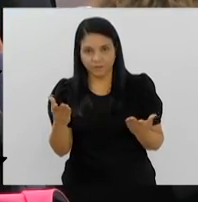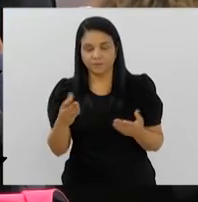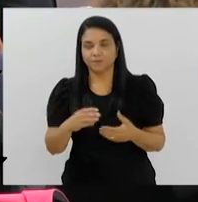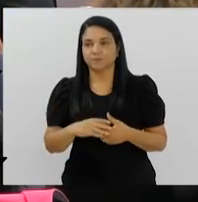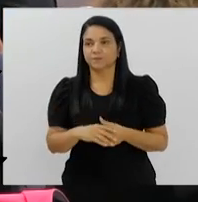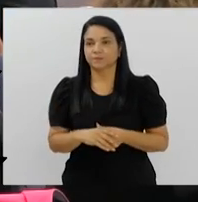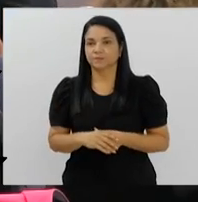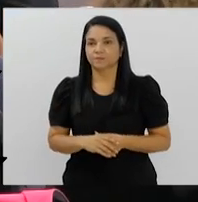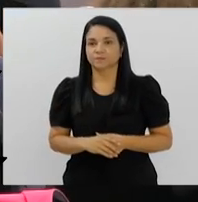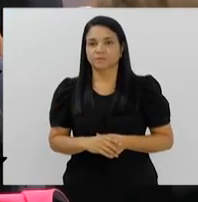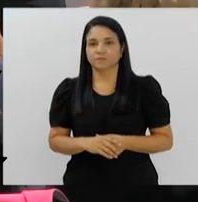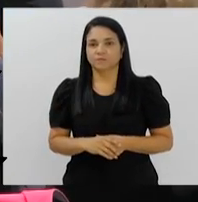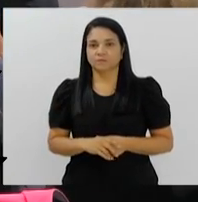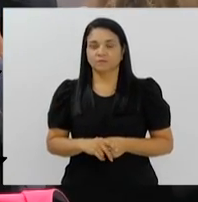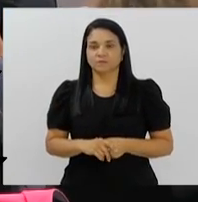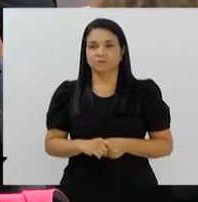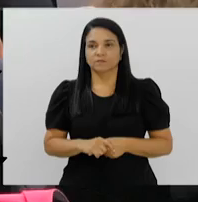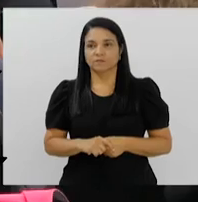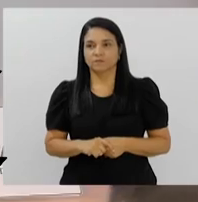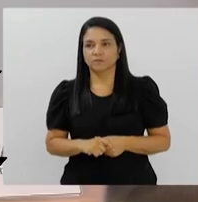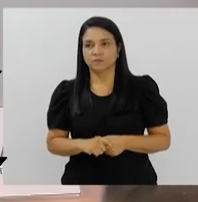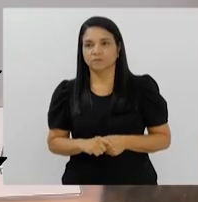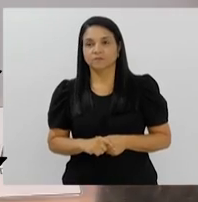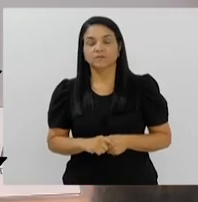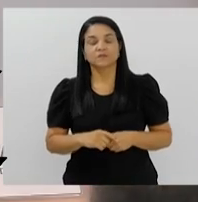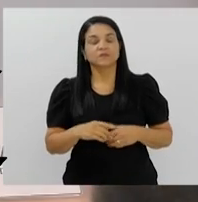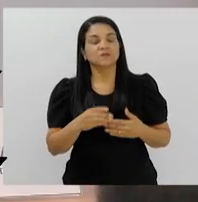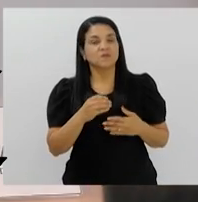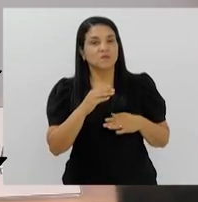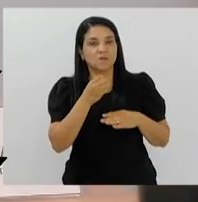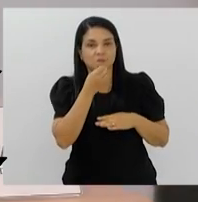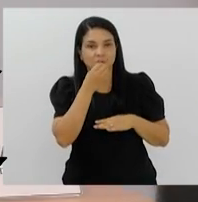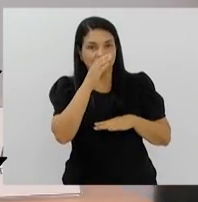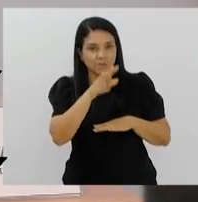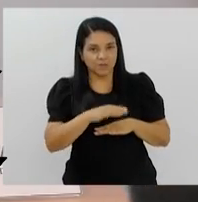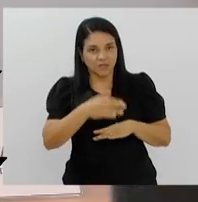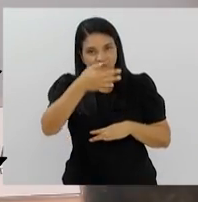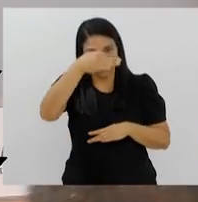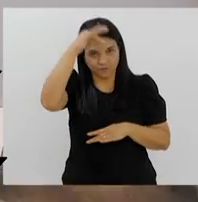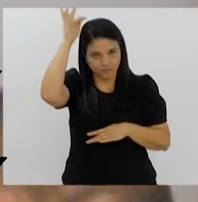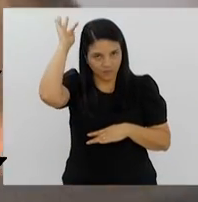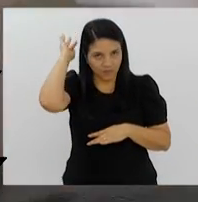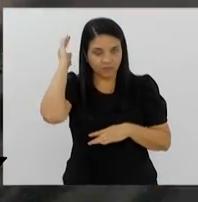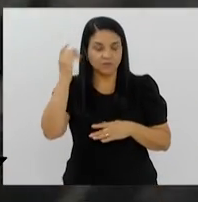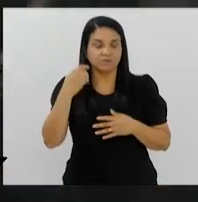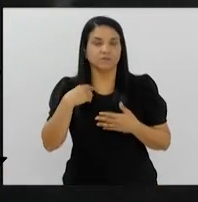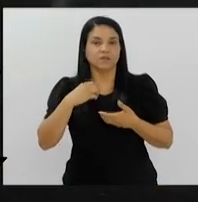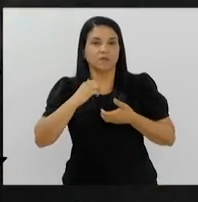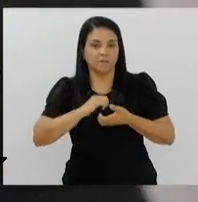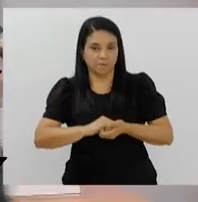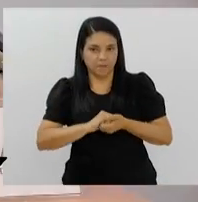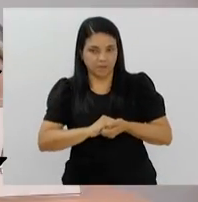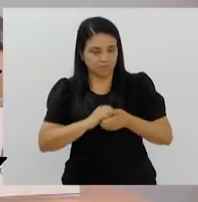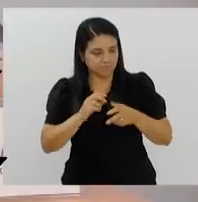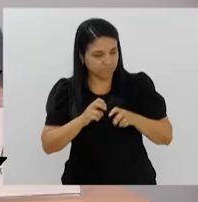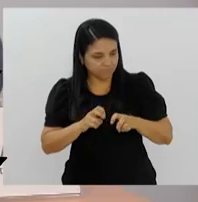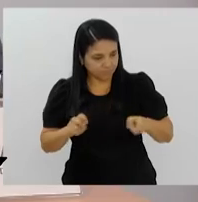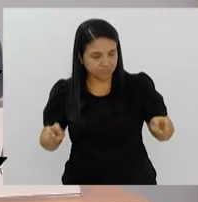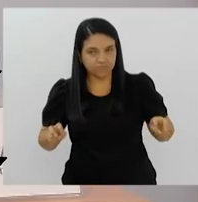todos boa tarde Deputado Fré Pacheco quem cumprimento toda a mesa eh